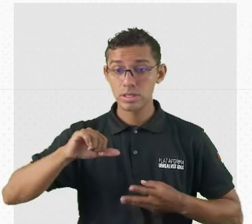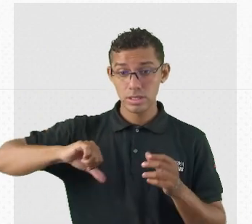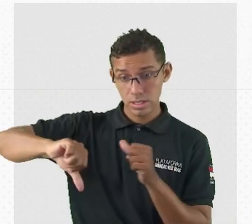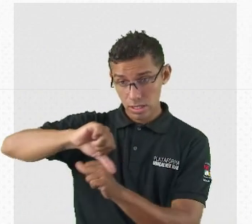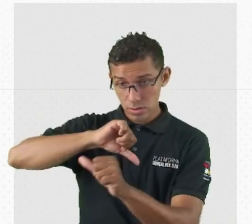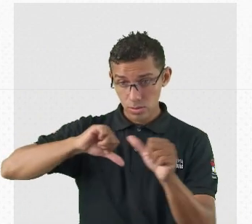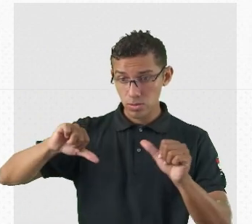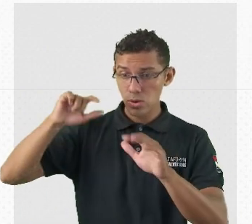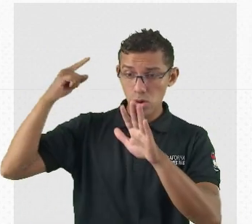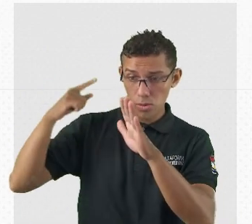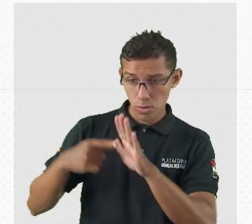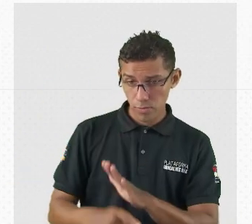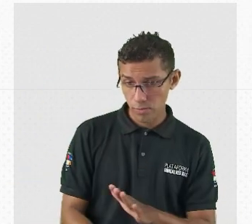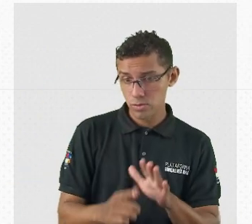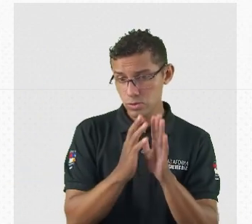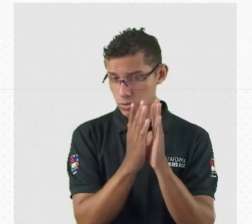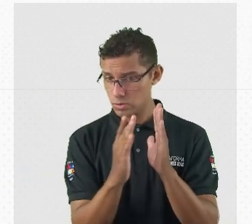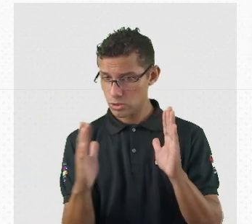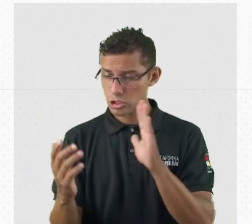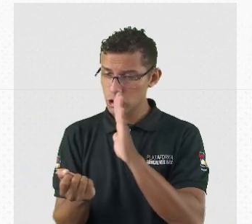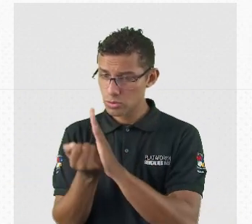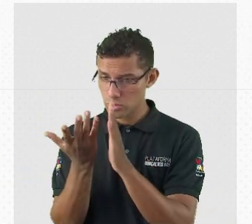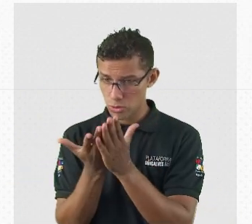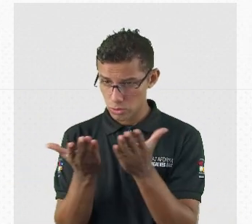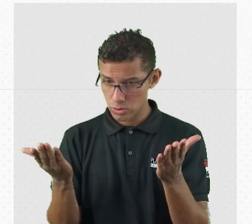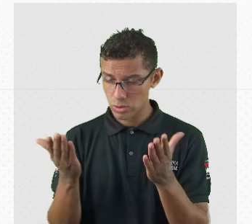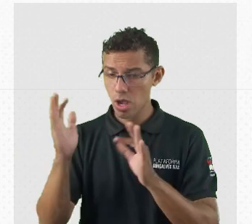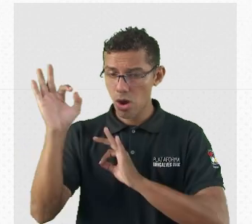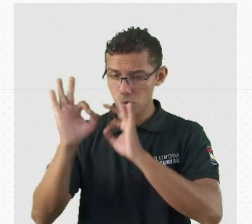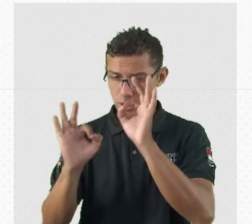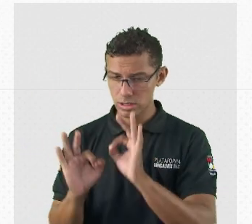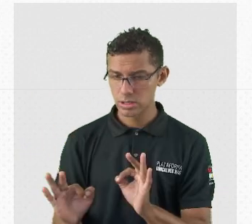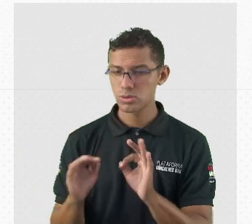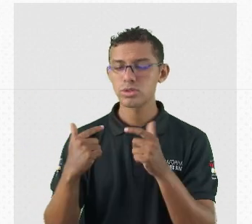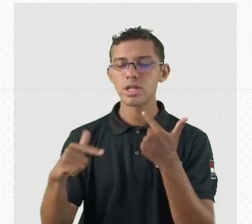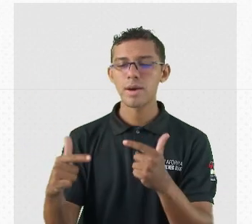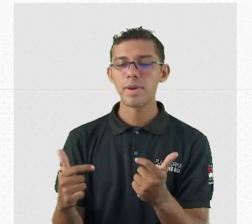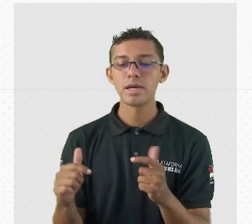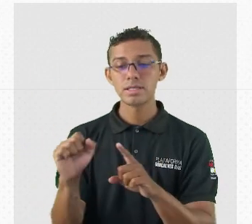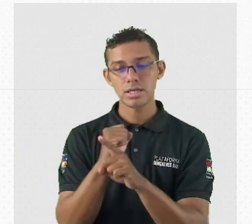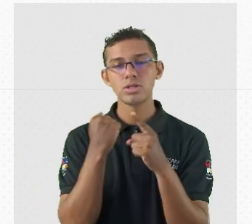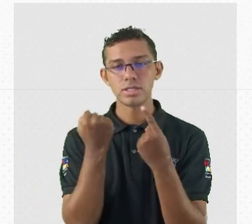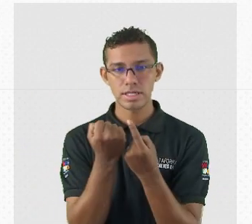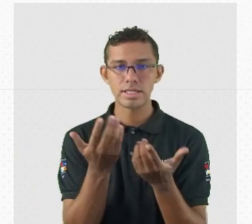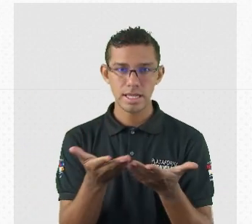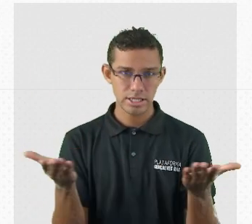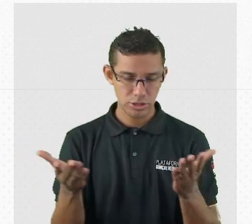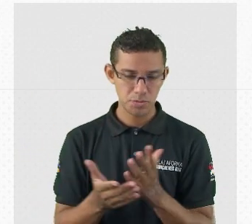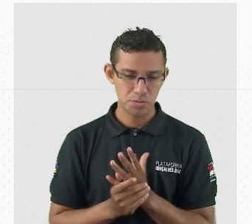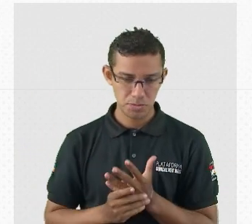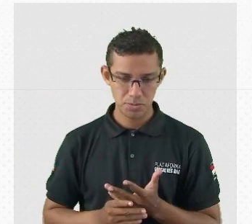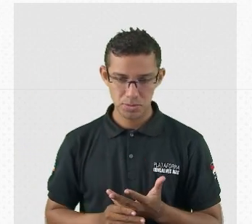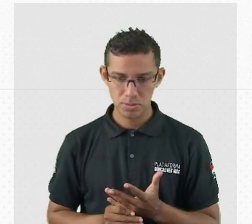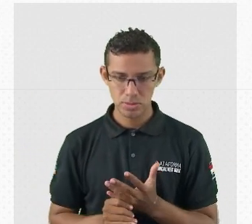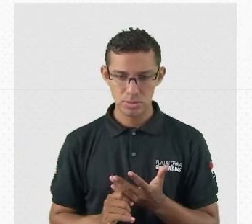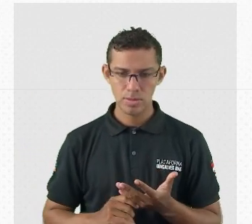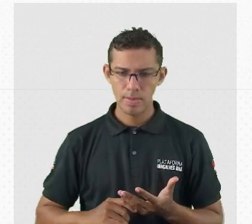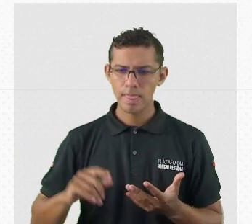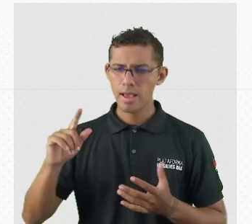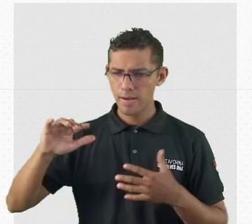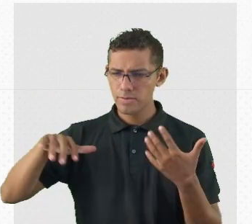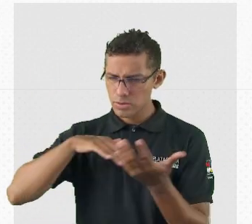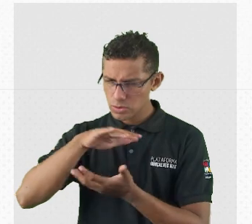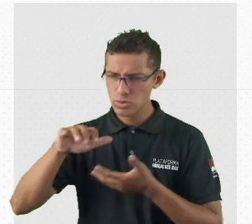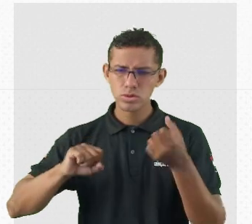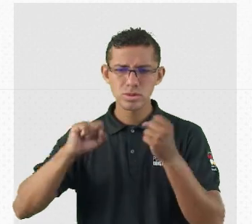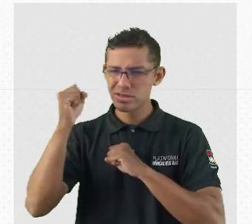transformações profundas nos meios de produção, na organização do trabalho e na sociedade. Tá? As revoluções industriais, gente,